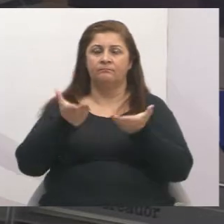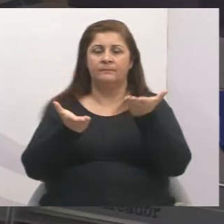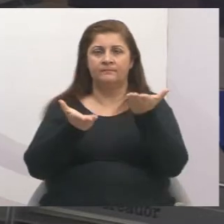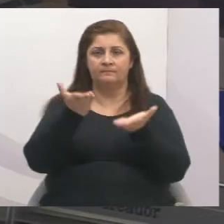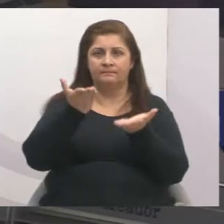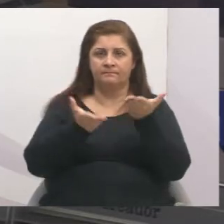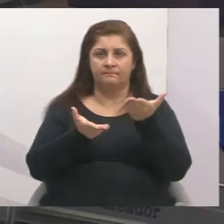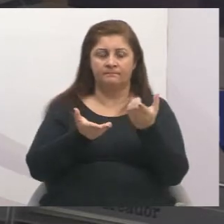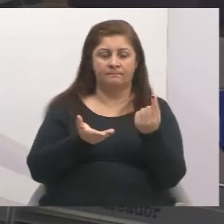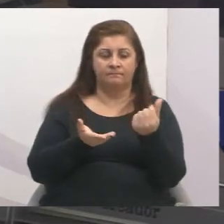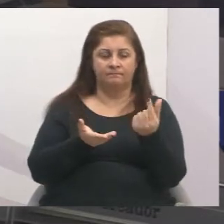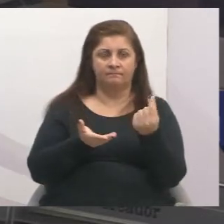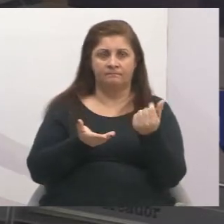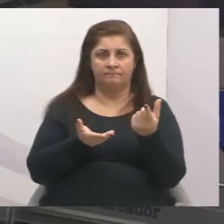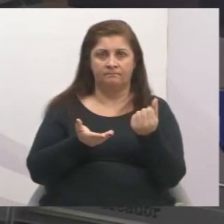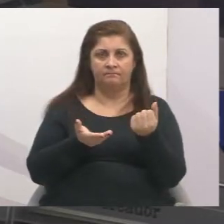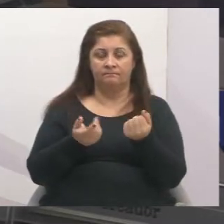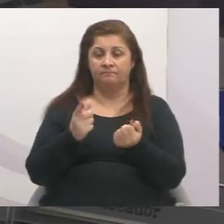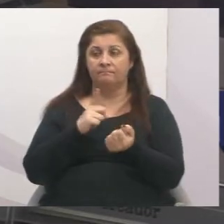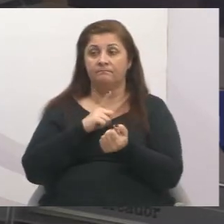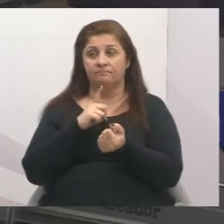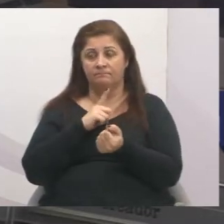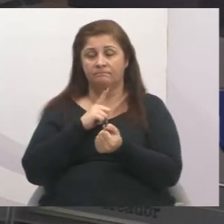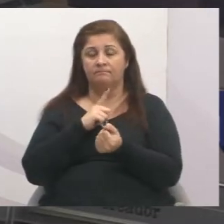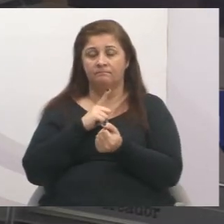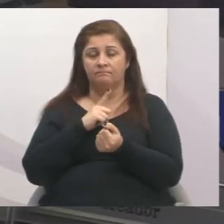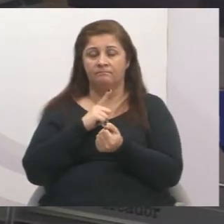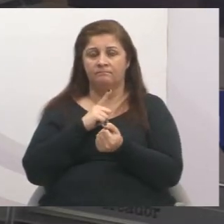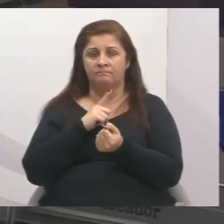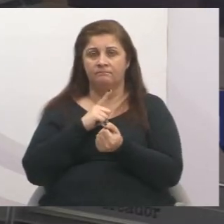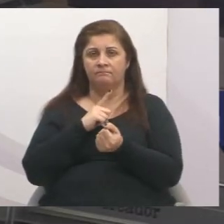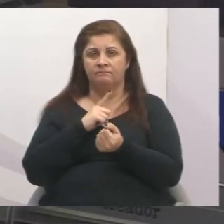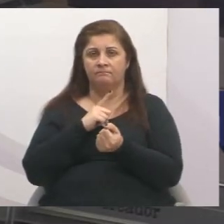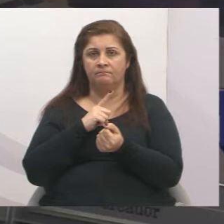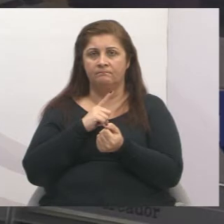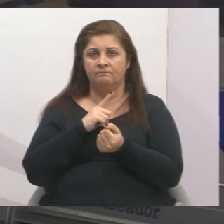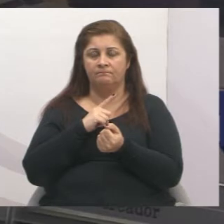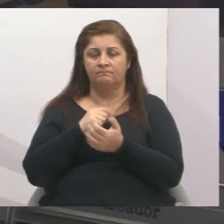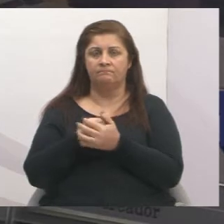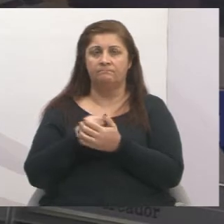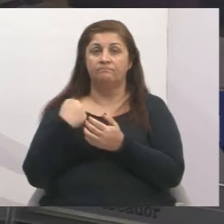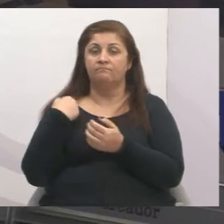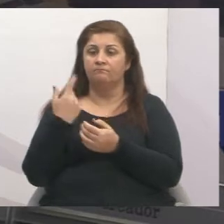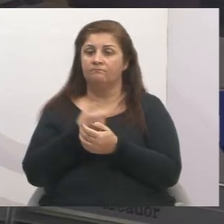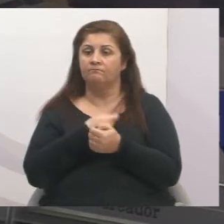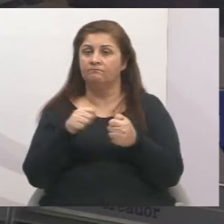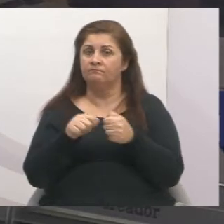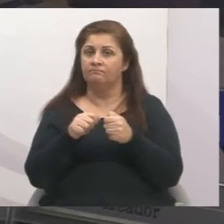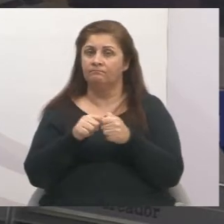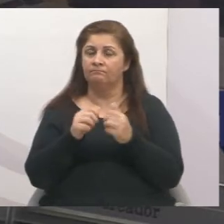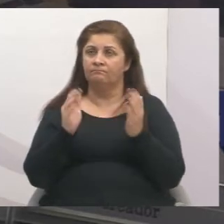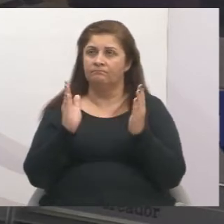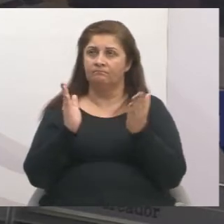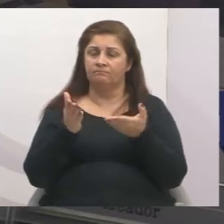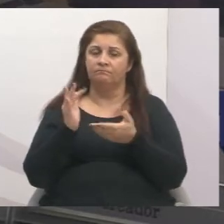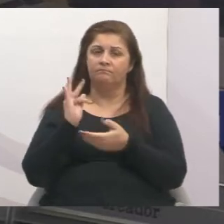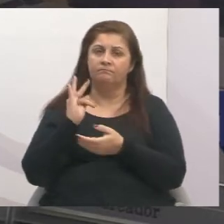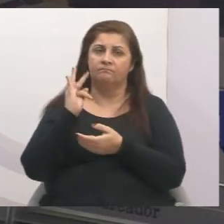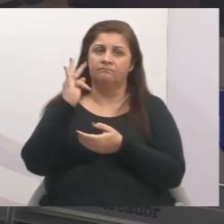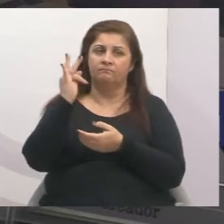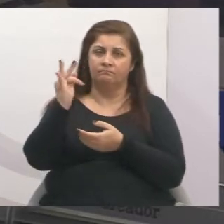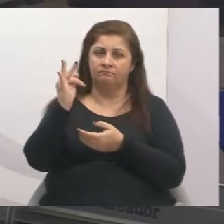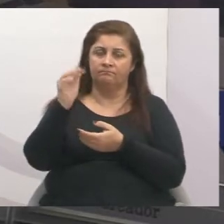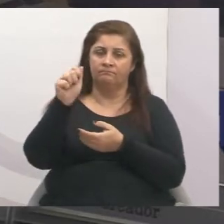as finanças e ter uma garantia de que aquilo que nós estamos fazendo vai nos dar uma